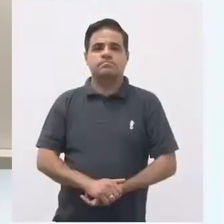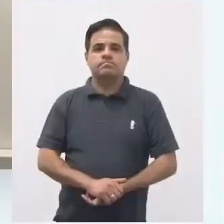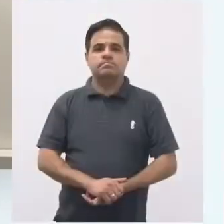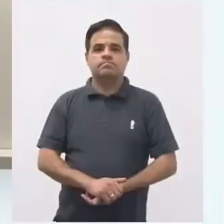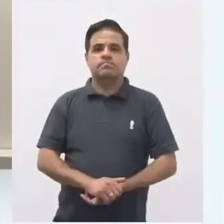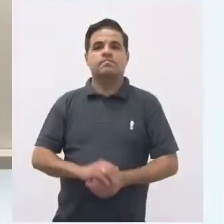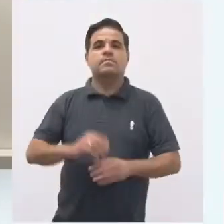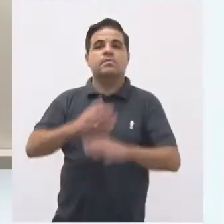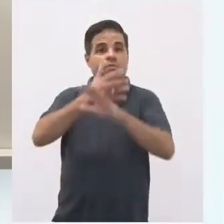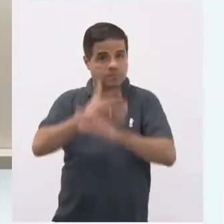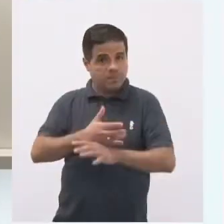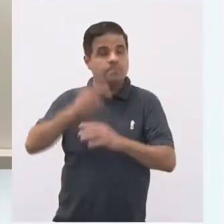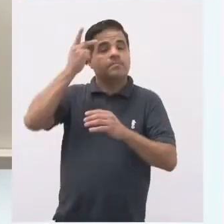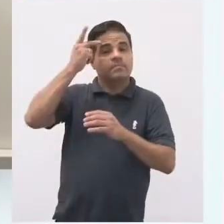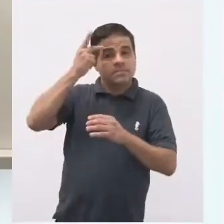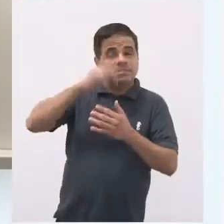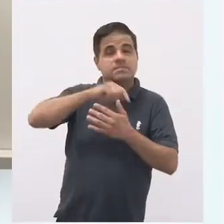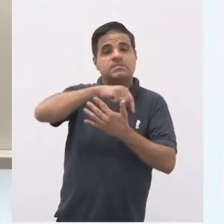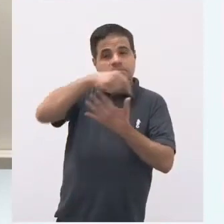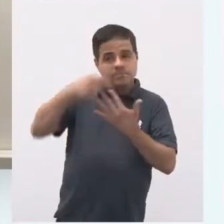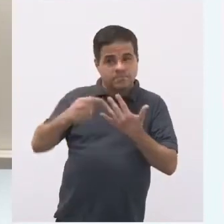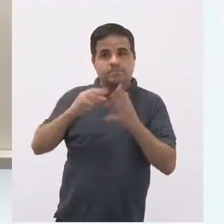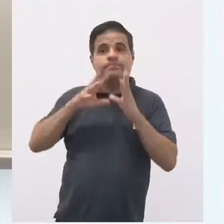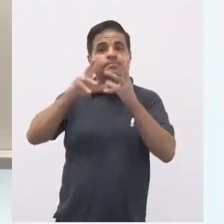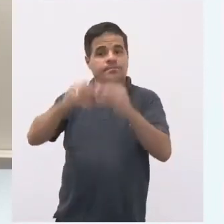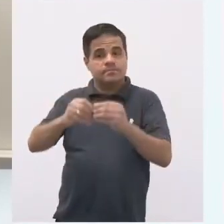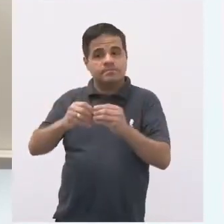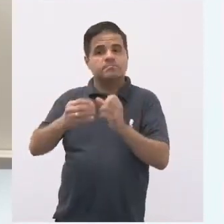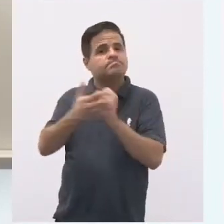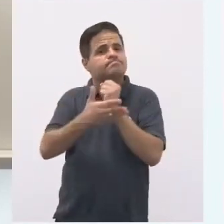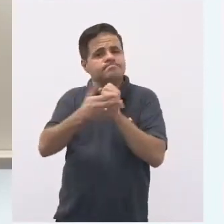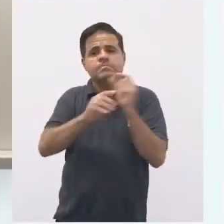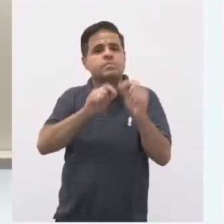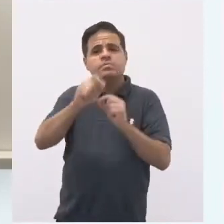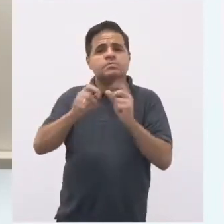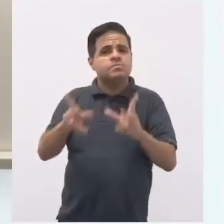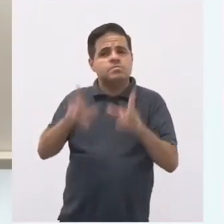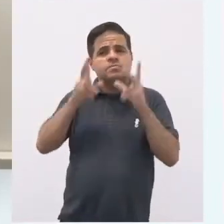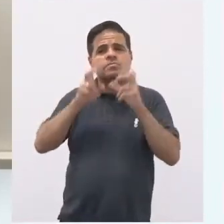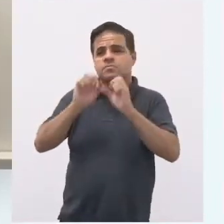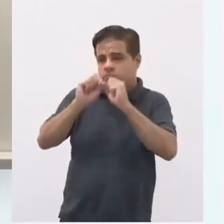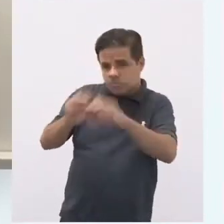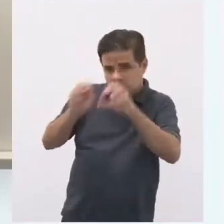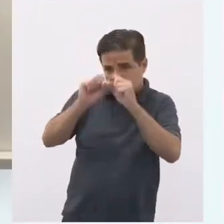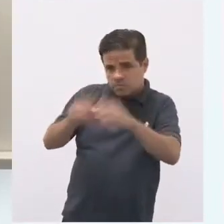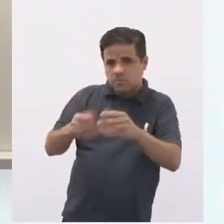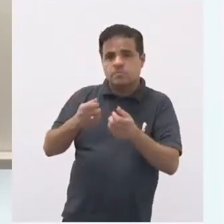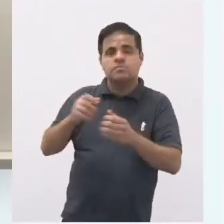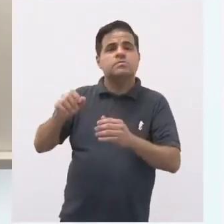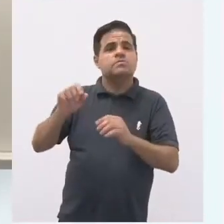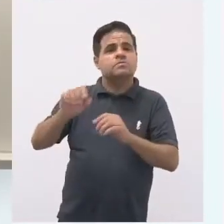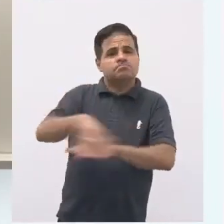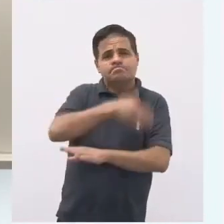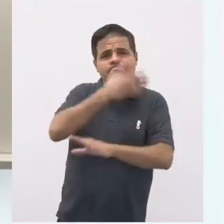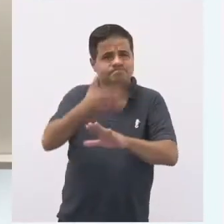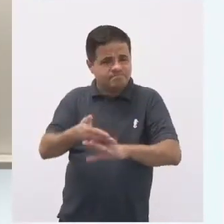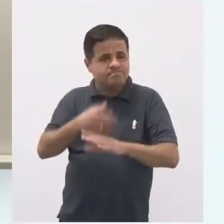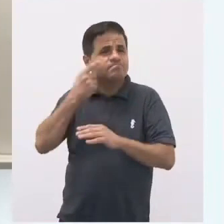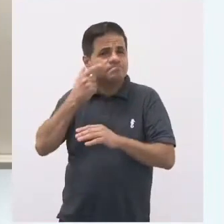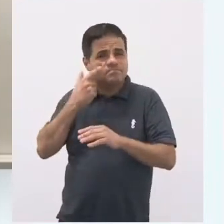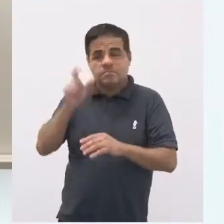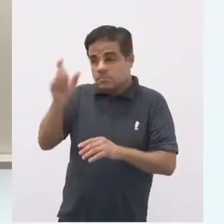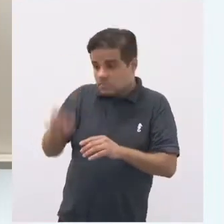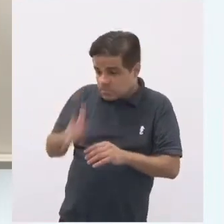O currículo paulista, ele está totalmente embasado numa concepção de educação integral, que considera